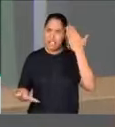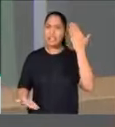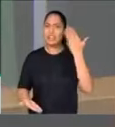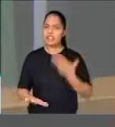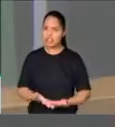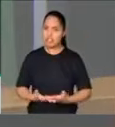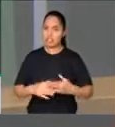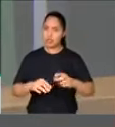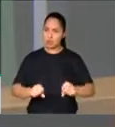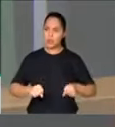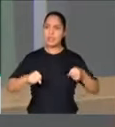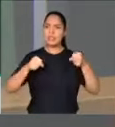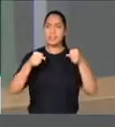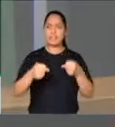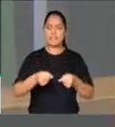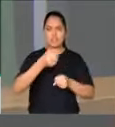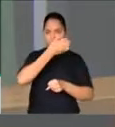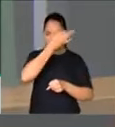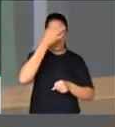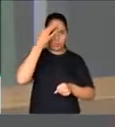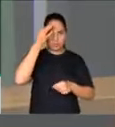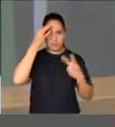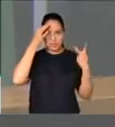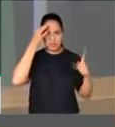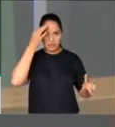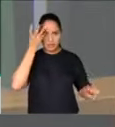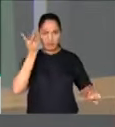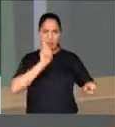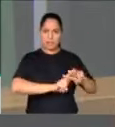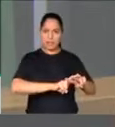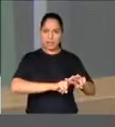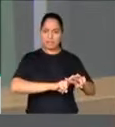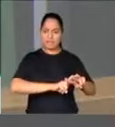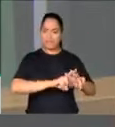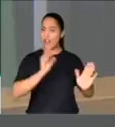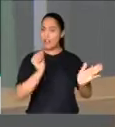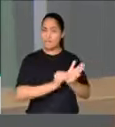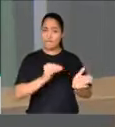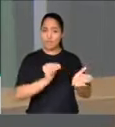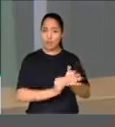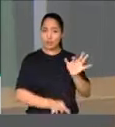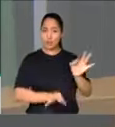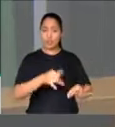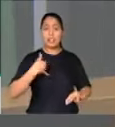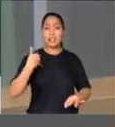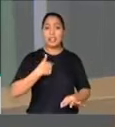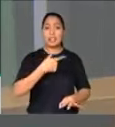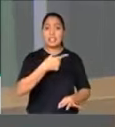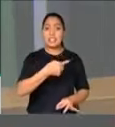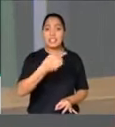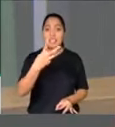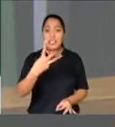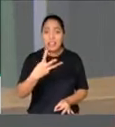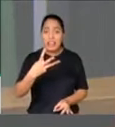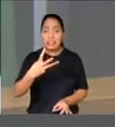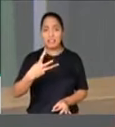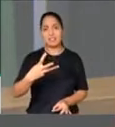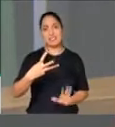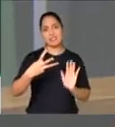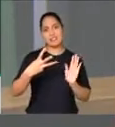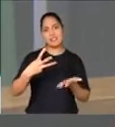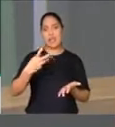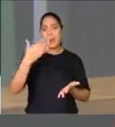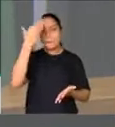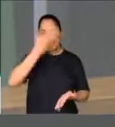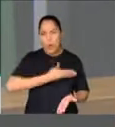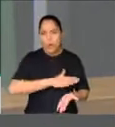e defendo na inocência de um homem preso, sequestrado injustamente, aos 73 anos de idade, sem prova.